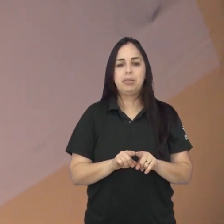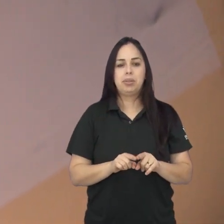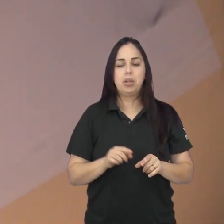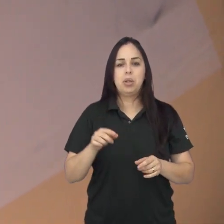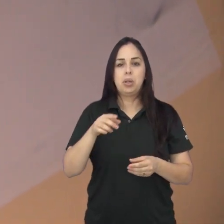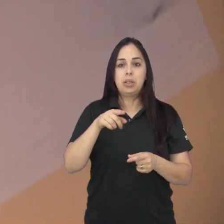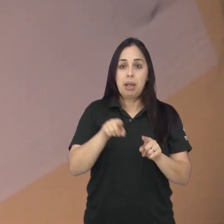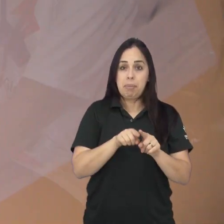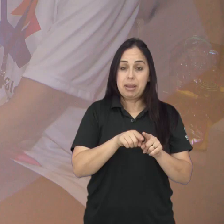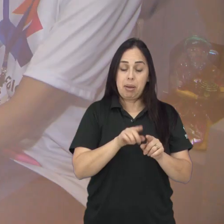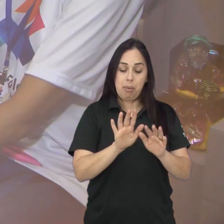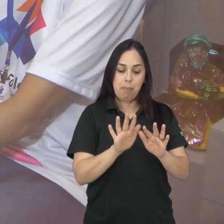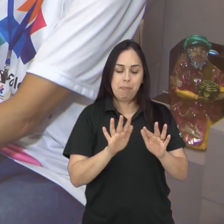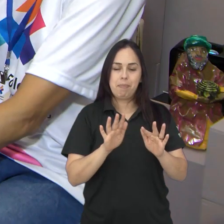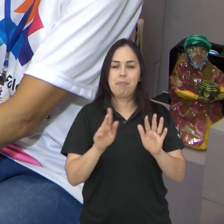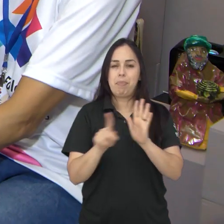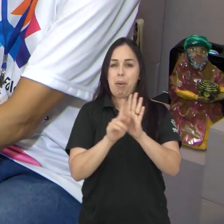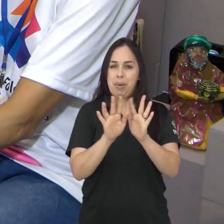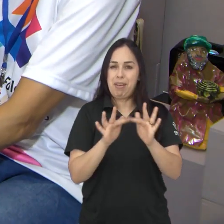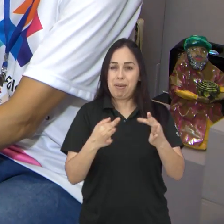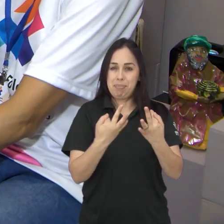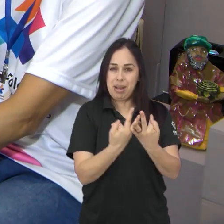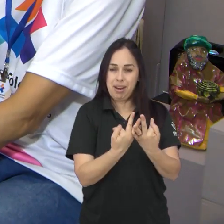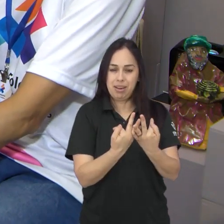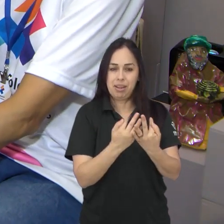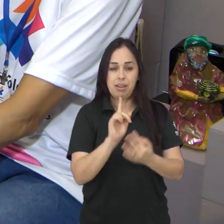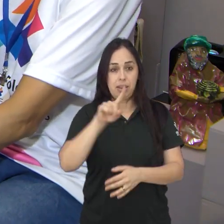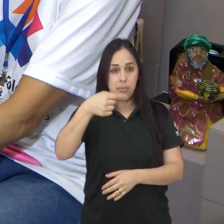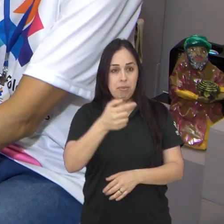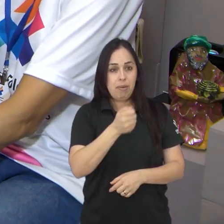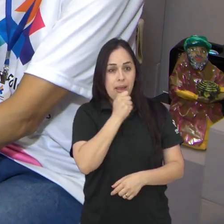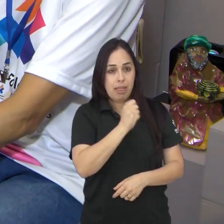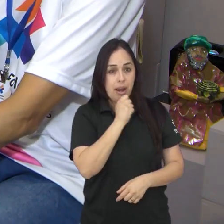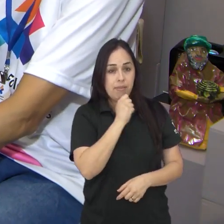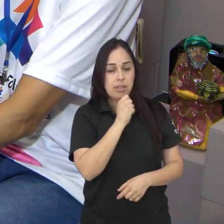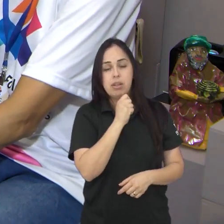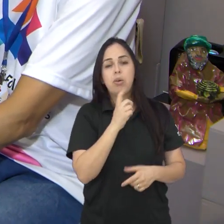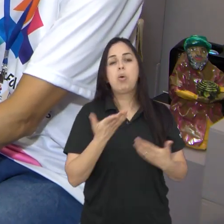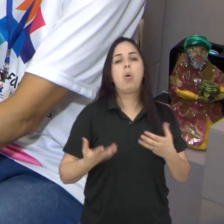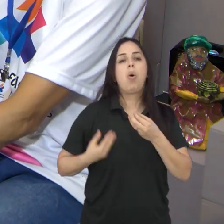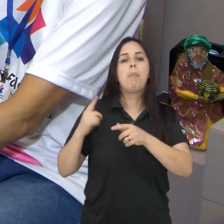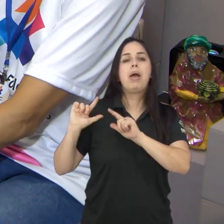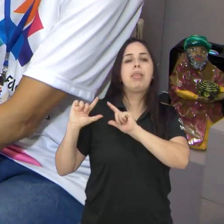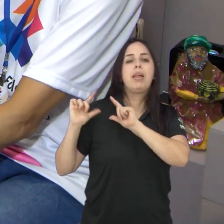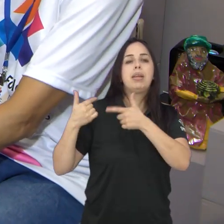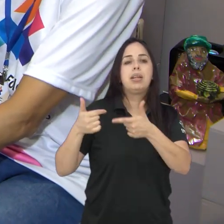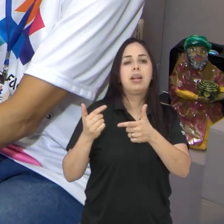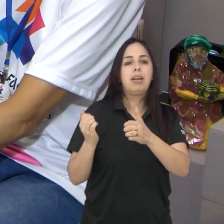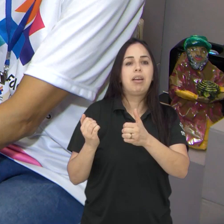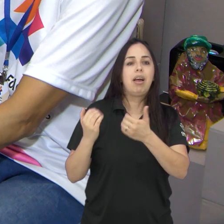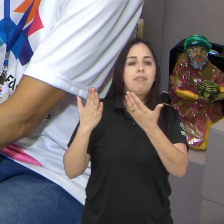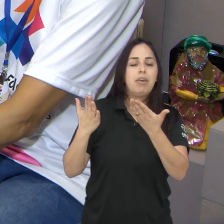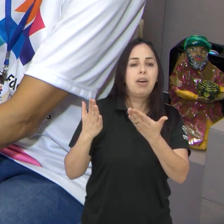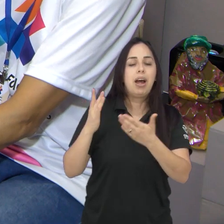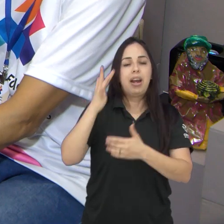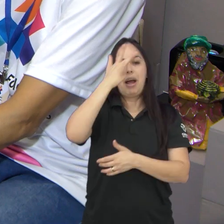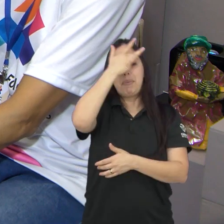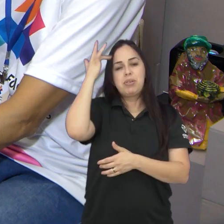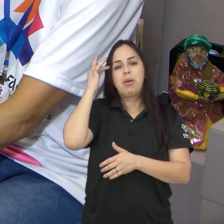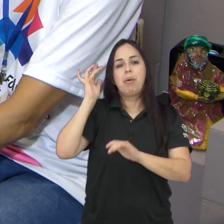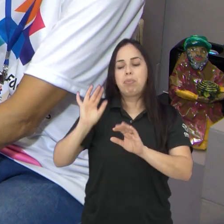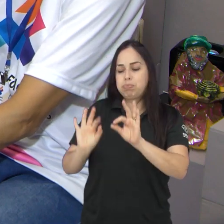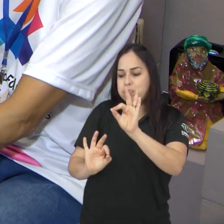e do ciclo de Natal tem o presépio da família, que a gente vai entrevistar lá depois. Como que é essa tradição da família lá fora,